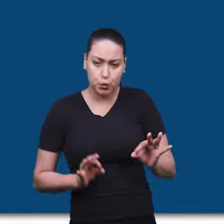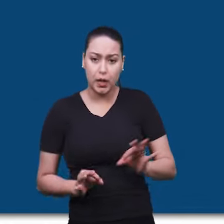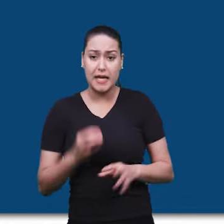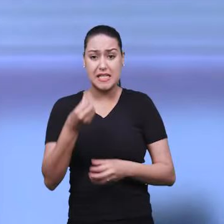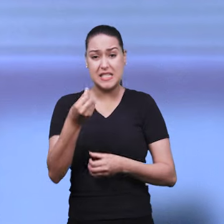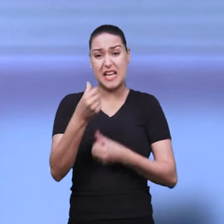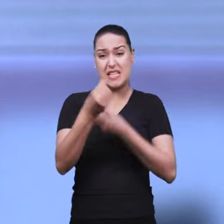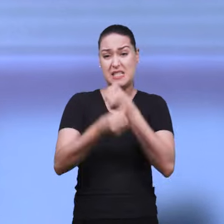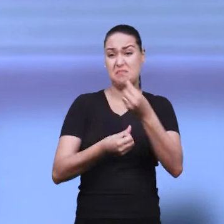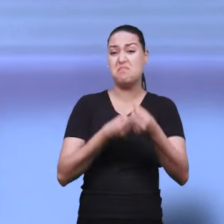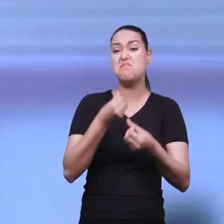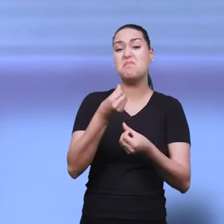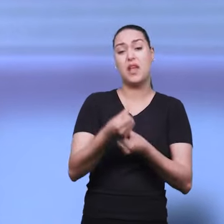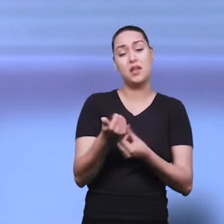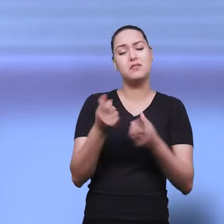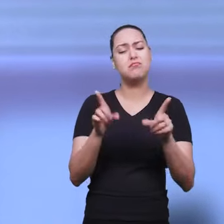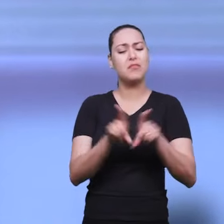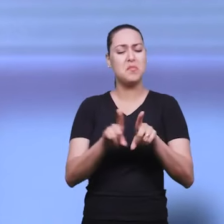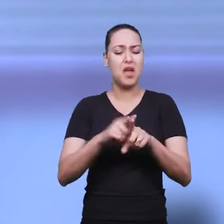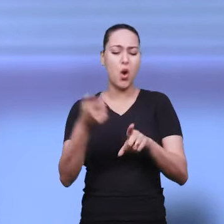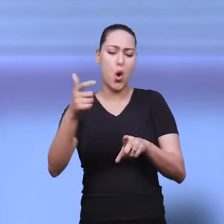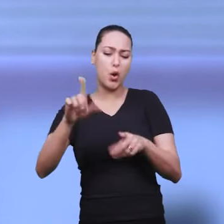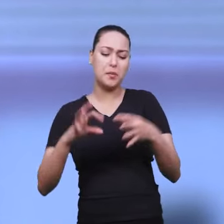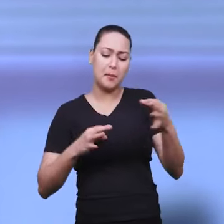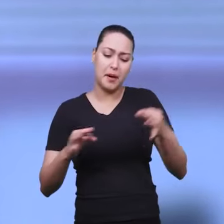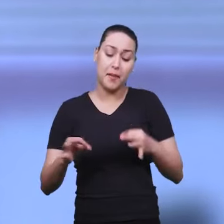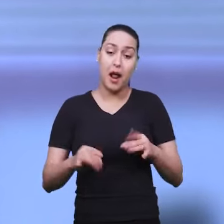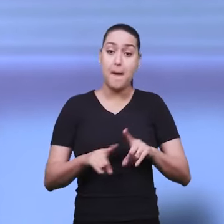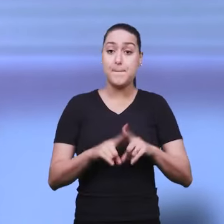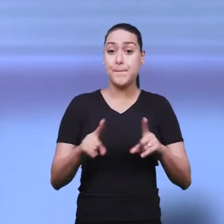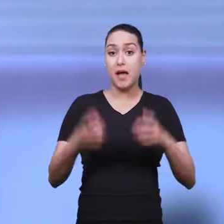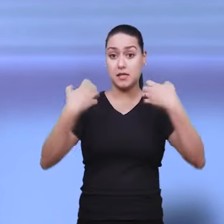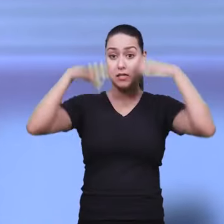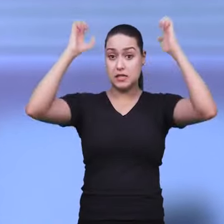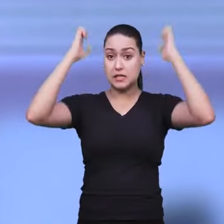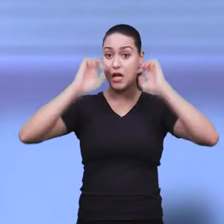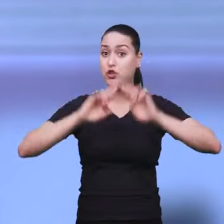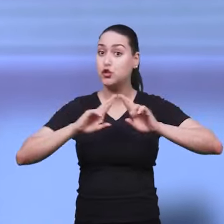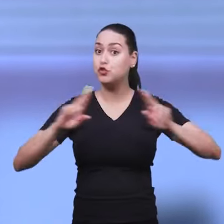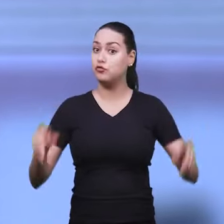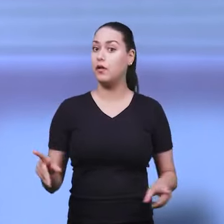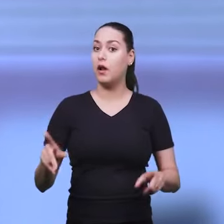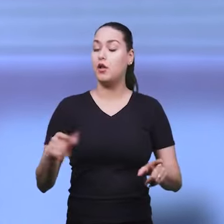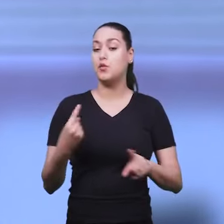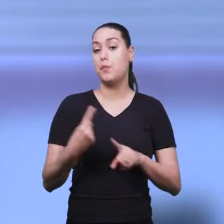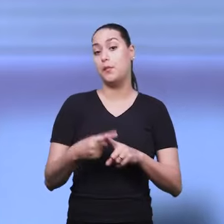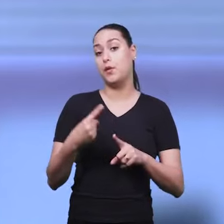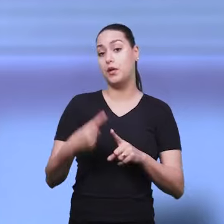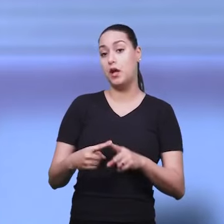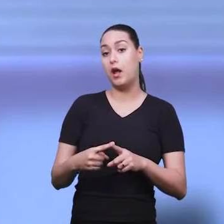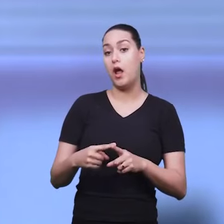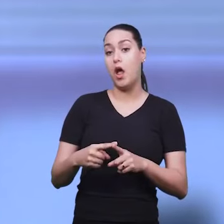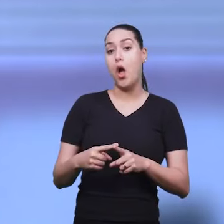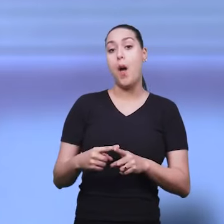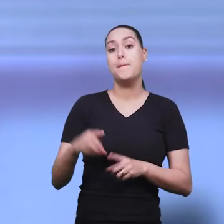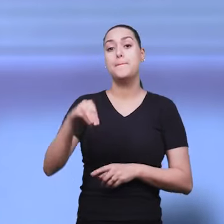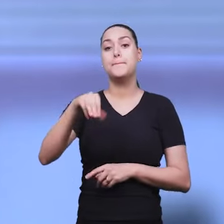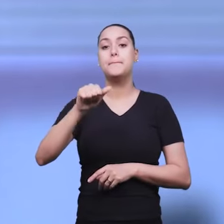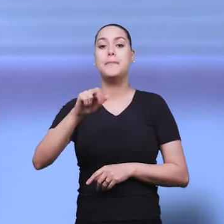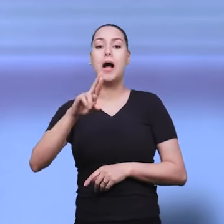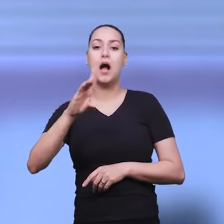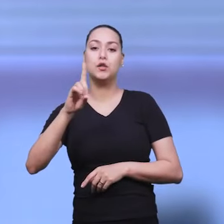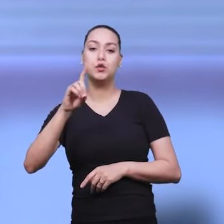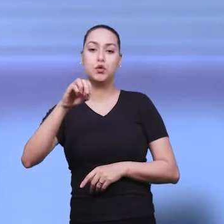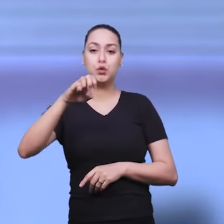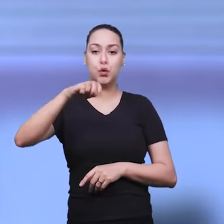mulheres. Contudo, Esther teve uma postura diferente. Mardoqueu a havia adotado, criado e